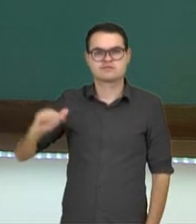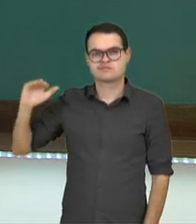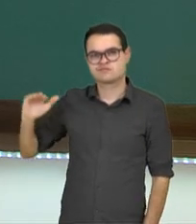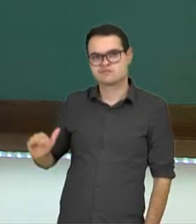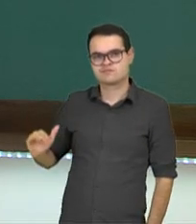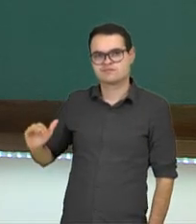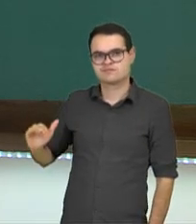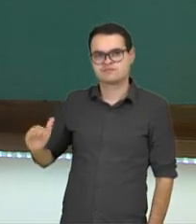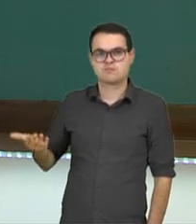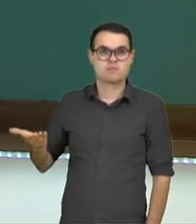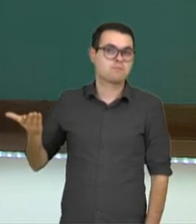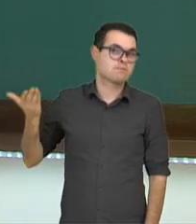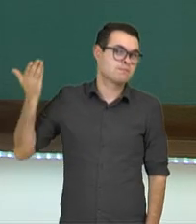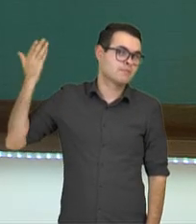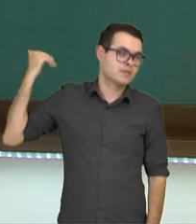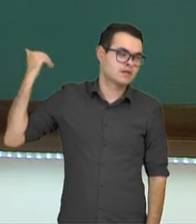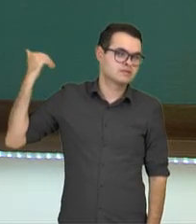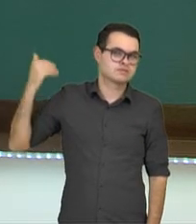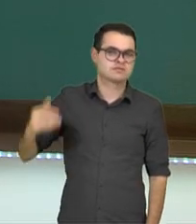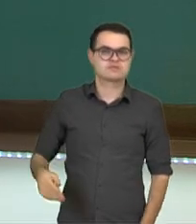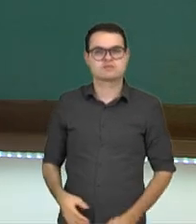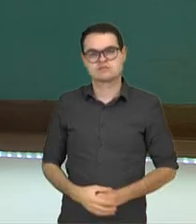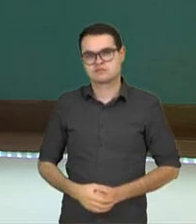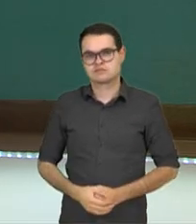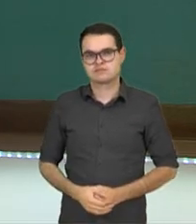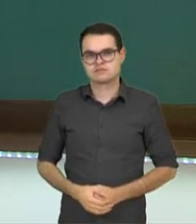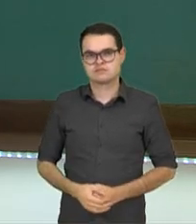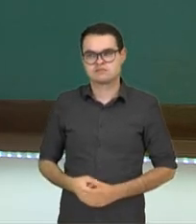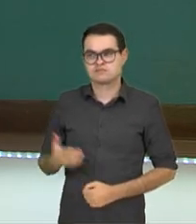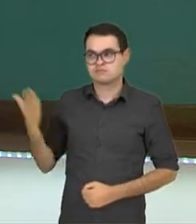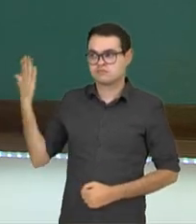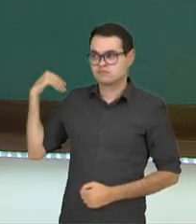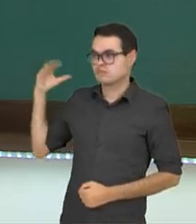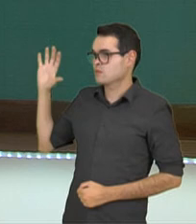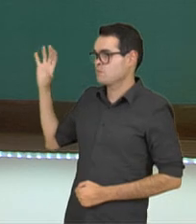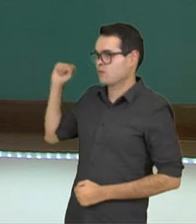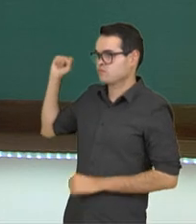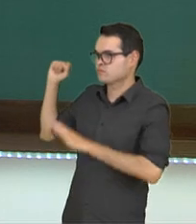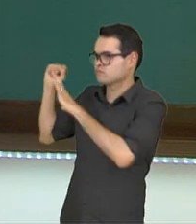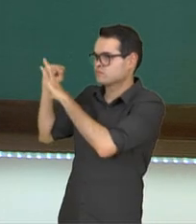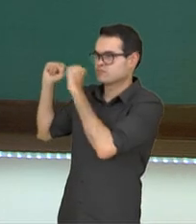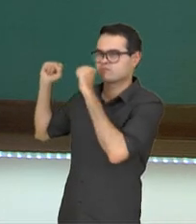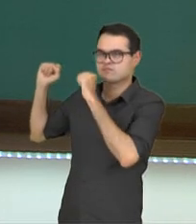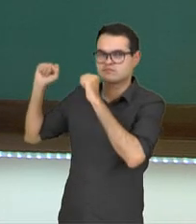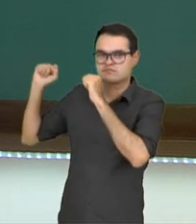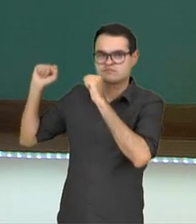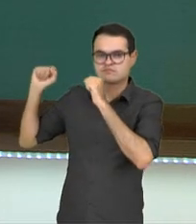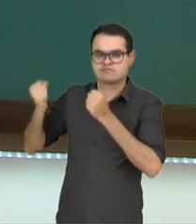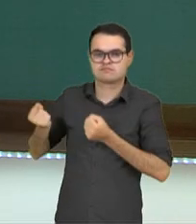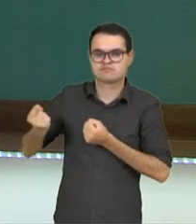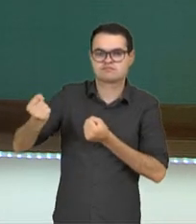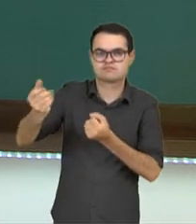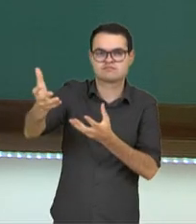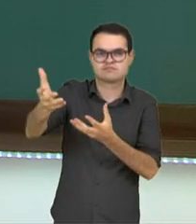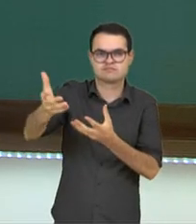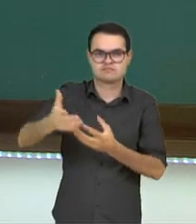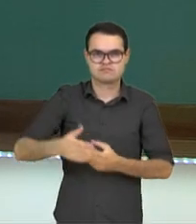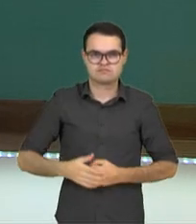né? No passado. Relato dos fatos marcantes para o narrador. Então ele está fazendo um